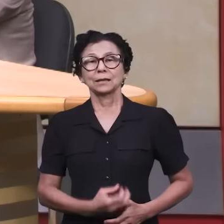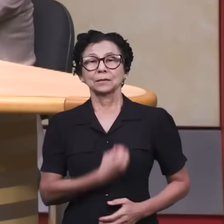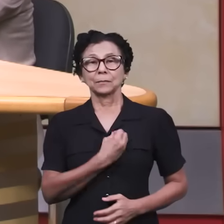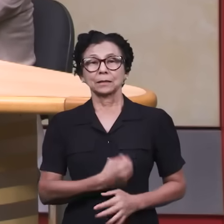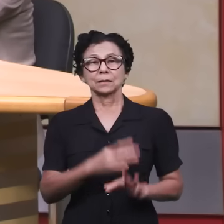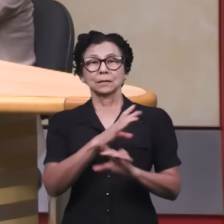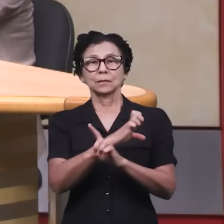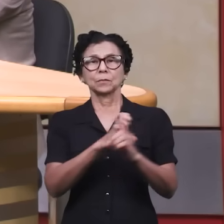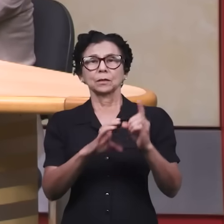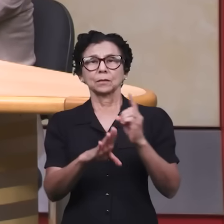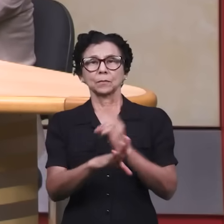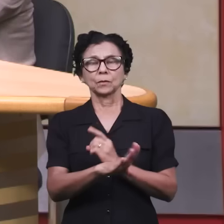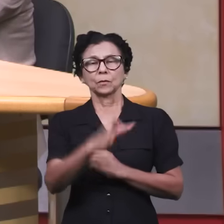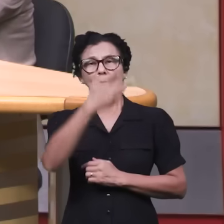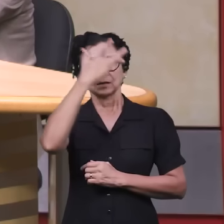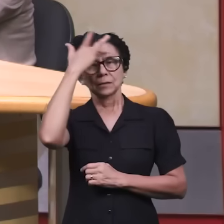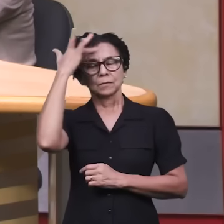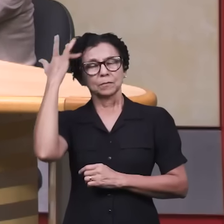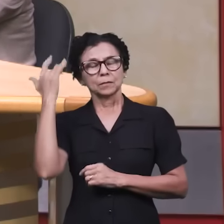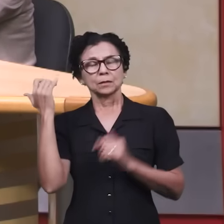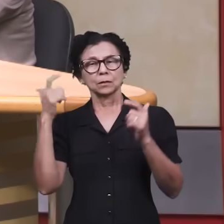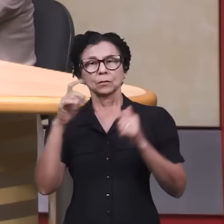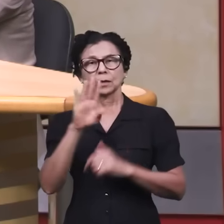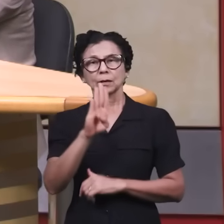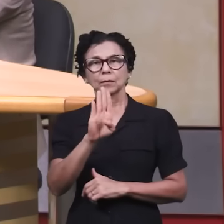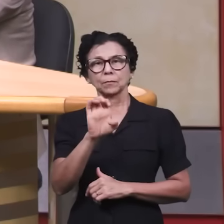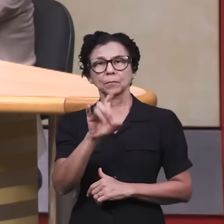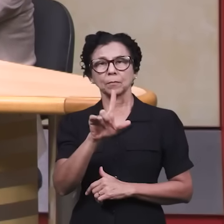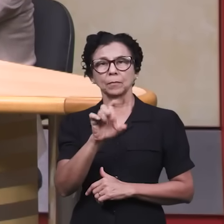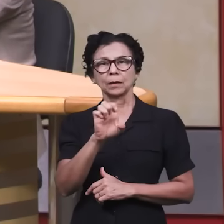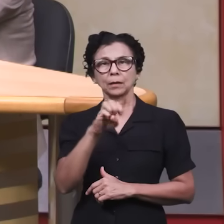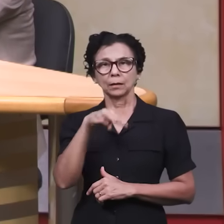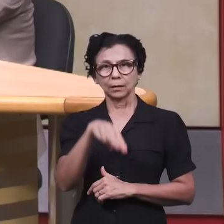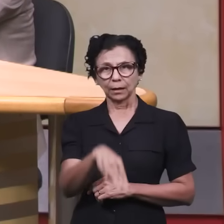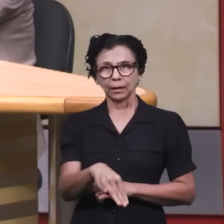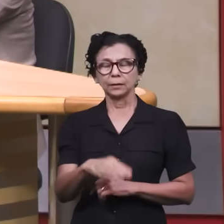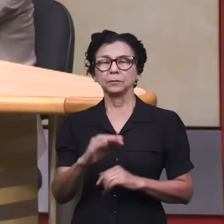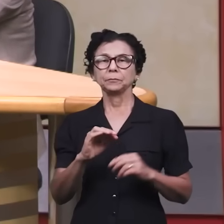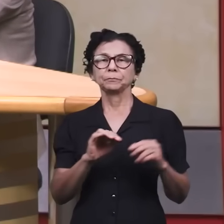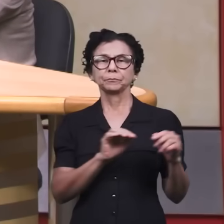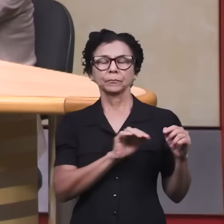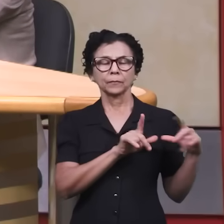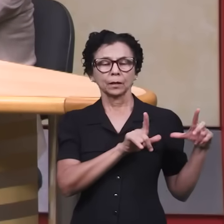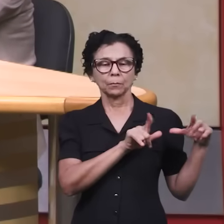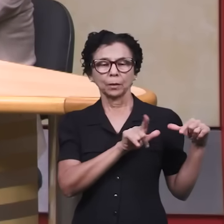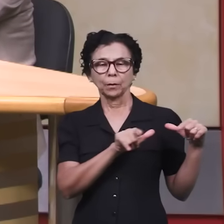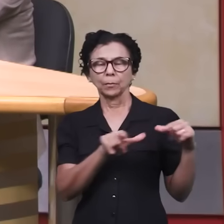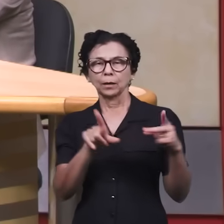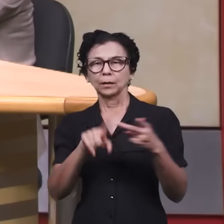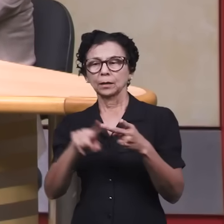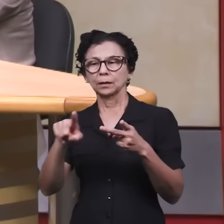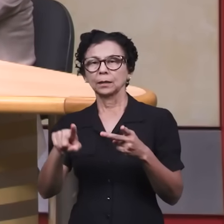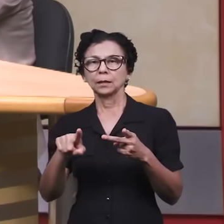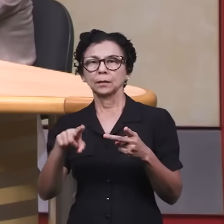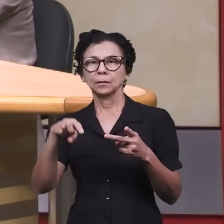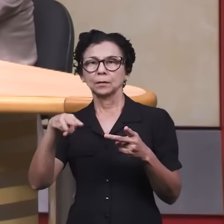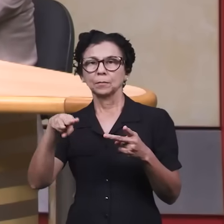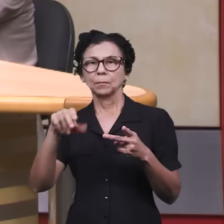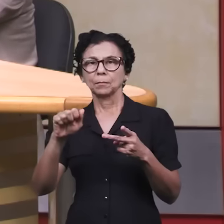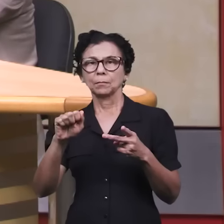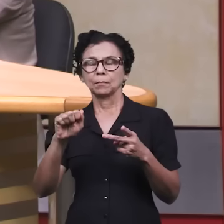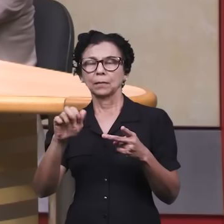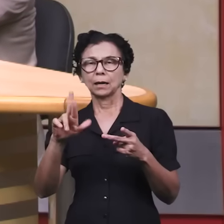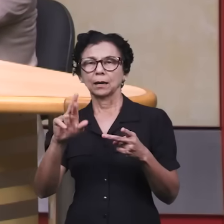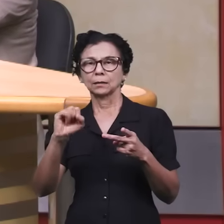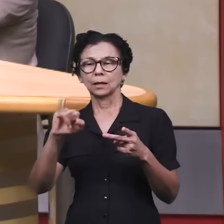vídeos do pessoal se deslocando de Belém para o arquipélago de Marajó, onde são feitos esses trabalhos, e participando